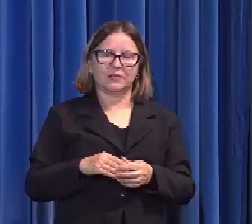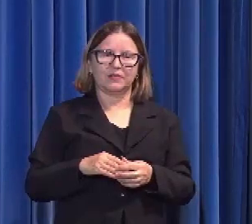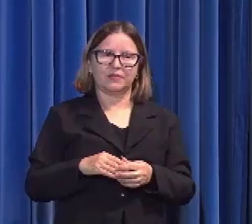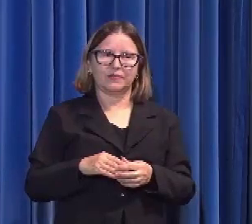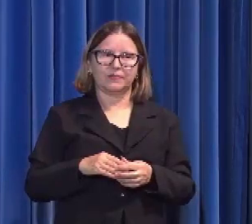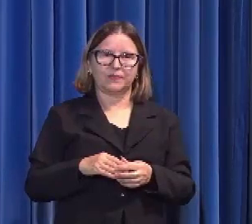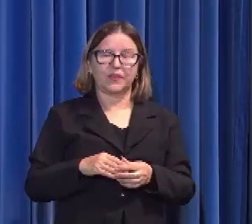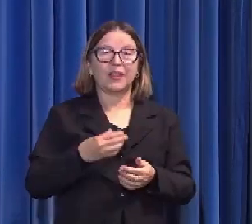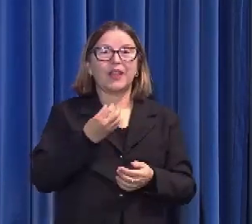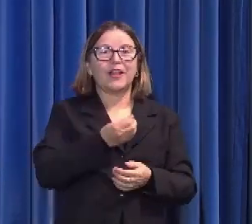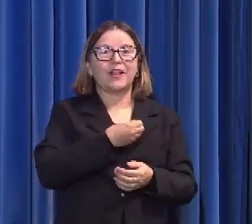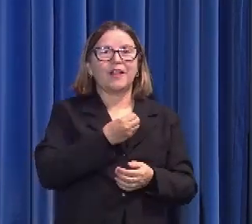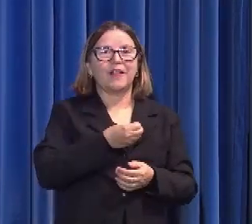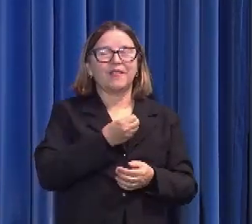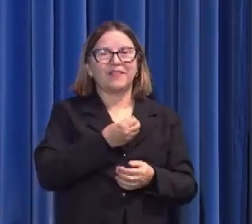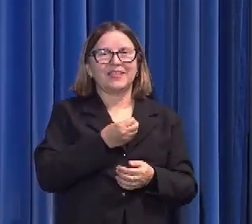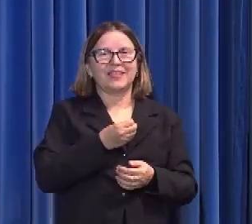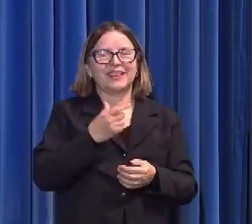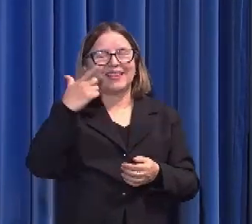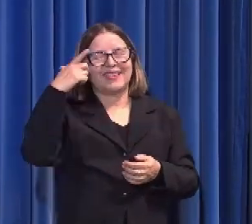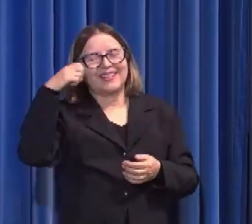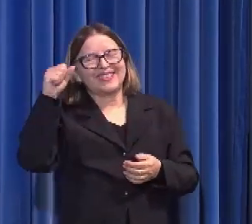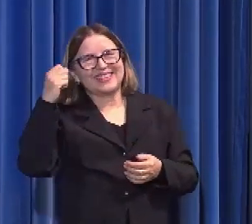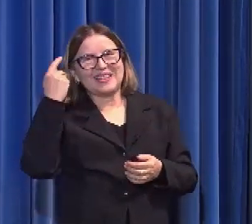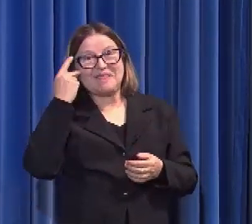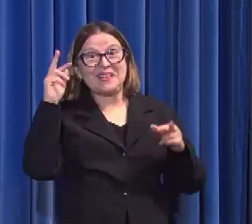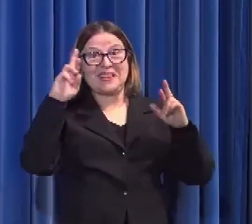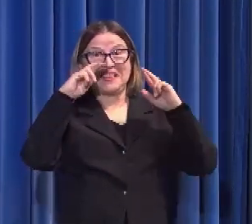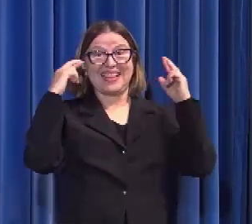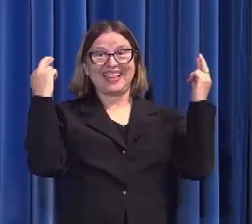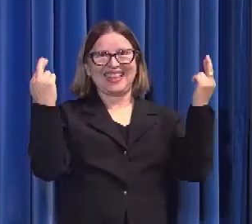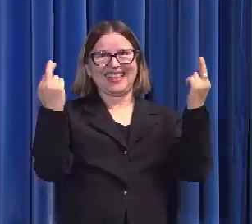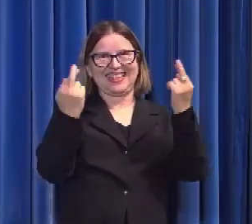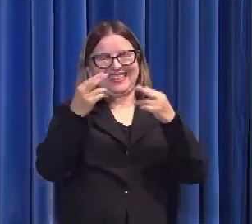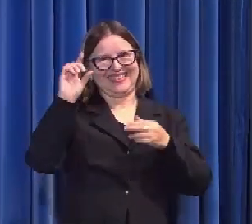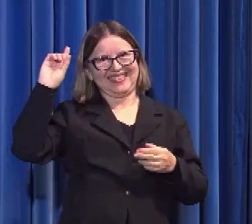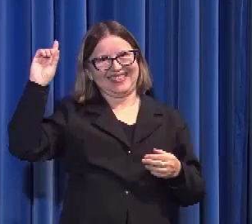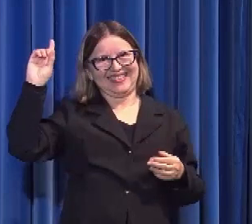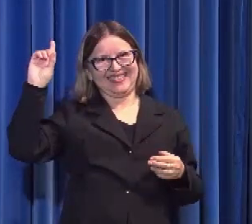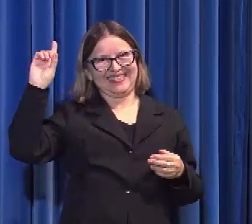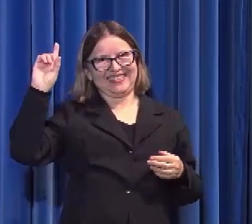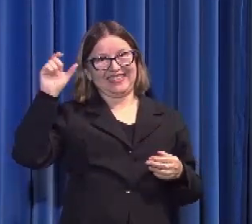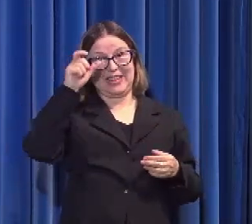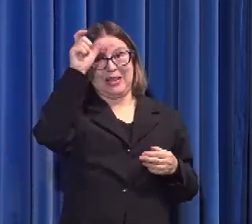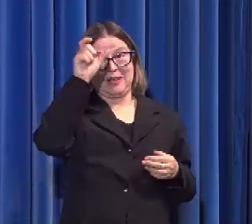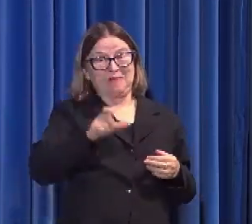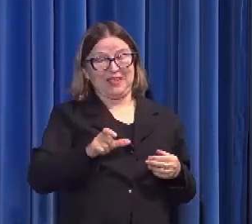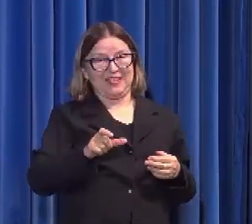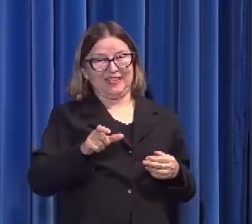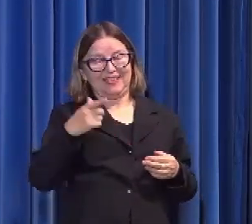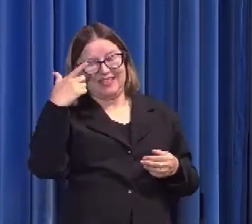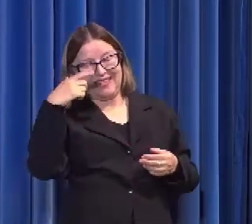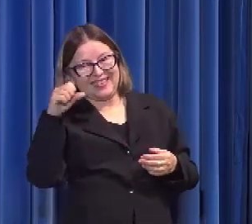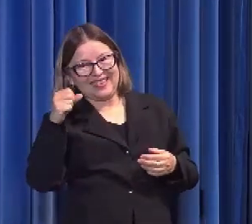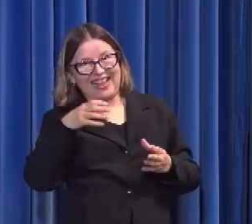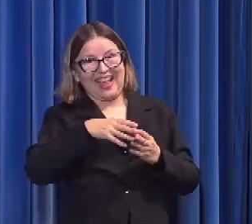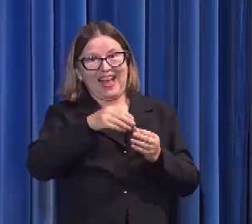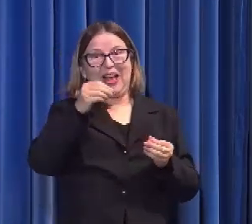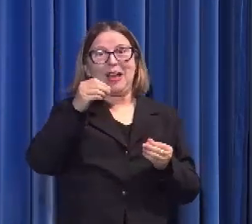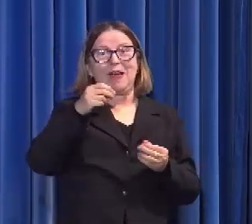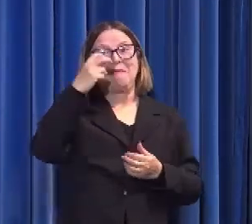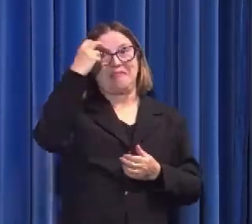e são vidas conquistadas para o reino de Deus o que ganha almas sábio